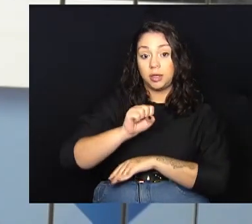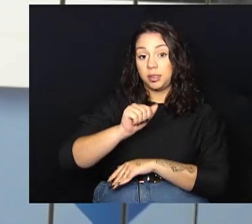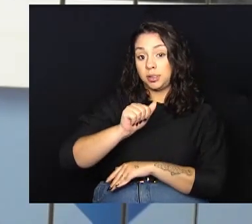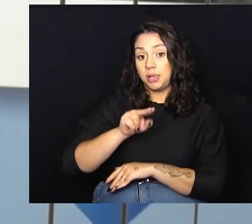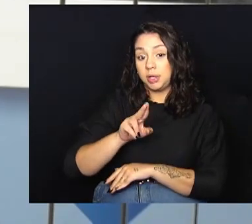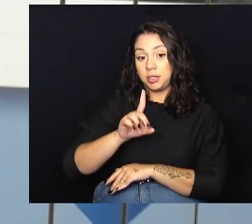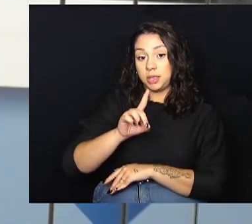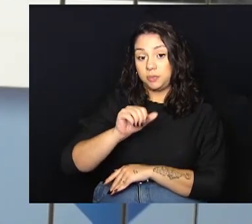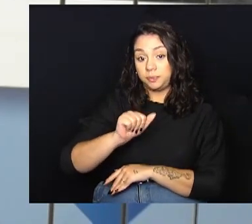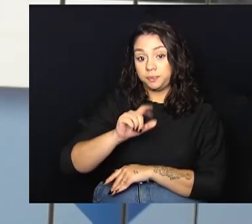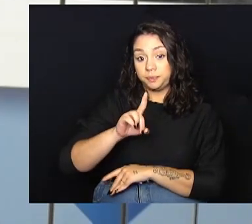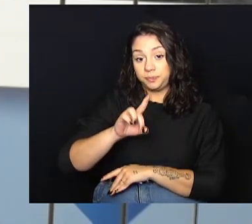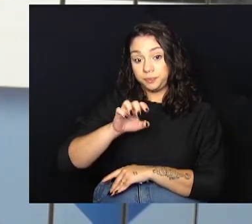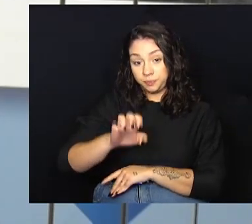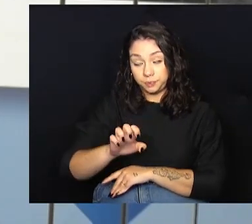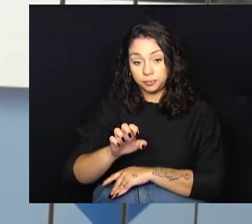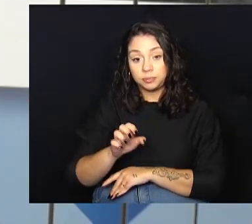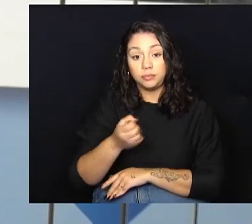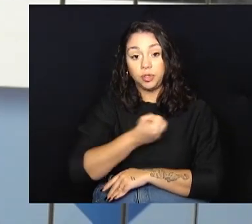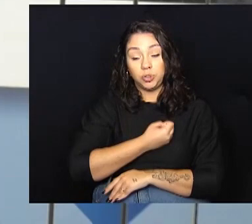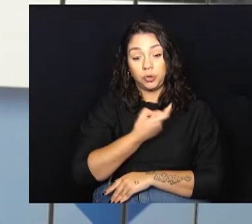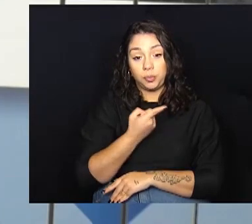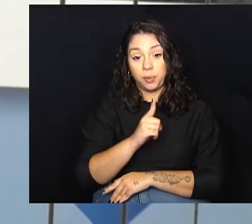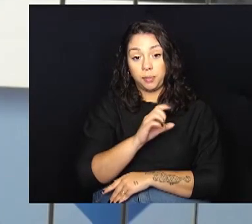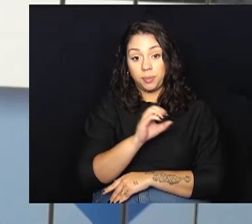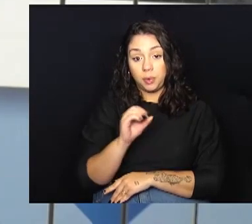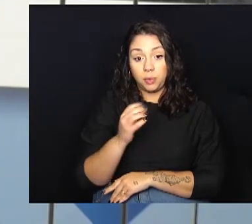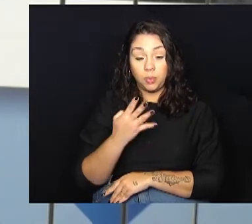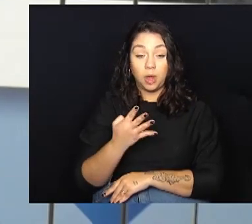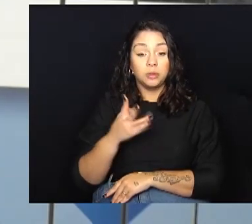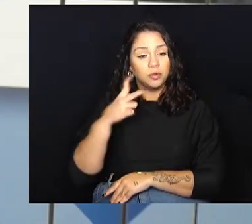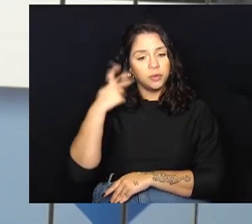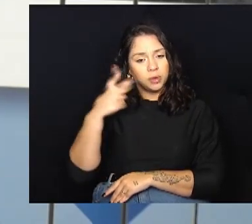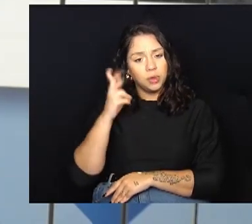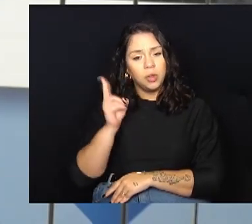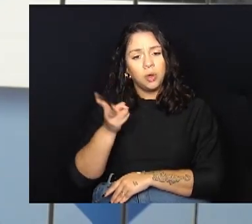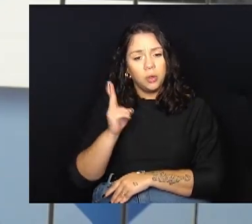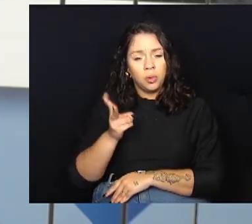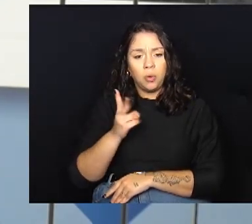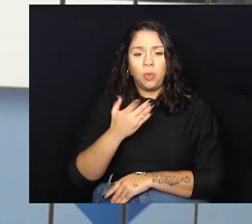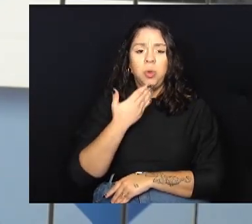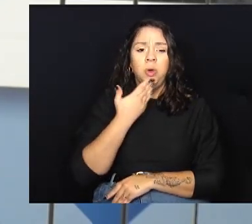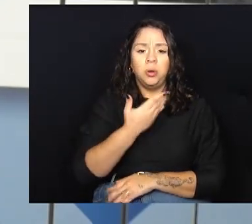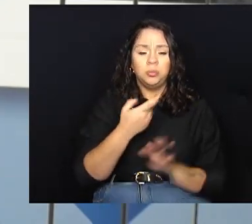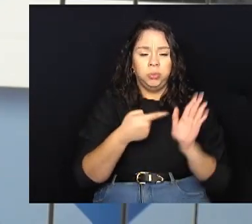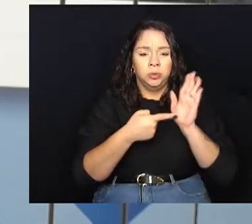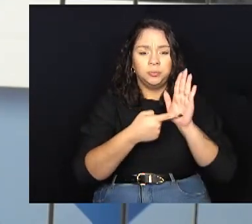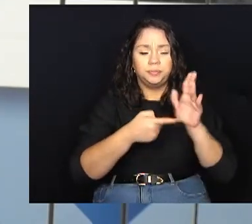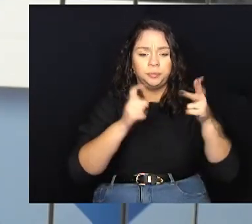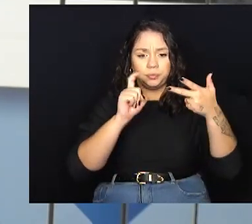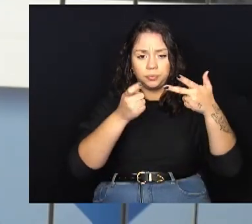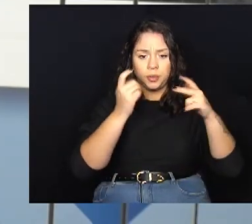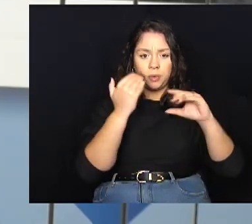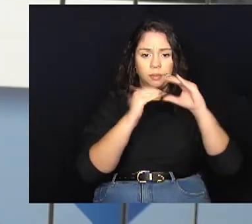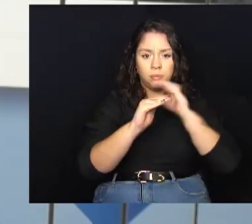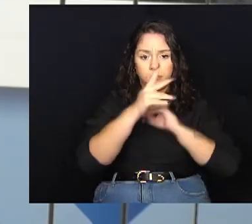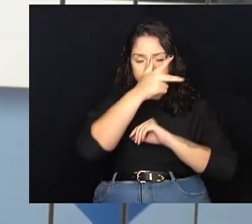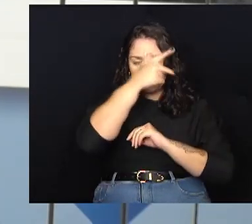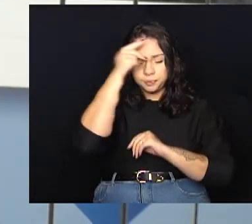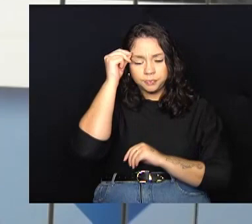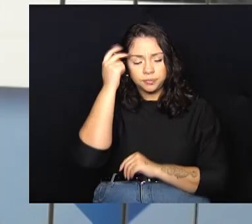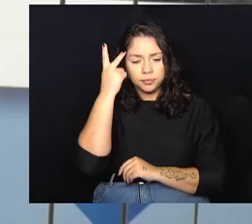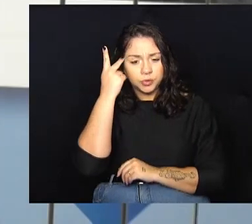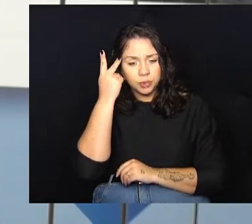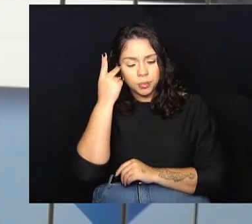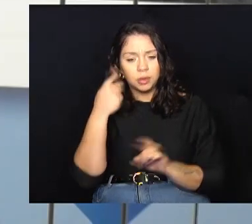1004 Neste período os vereadores continuam a protocolar indicações que são encaminhadas à prefeitura normalmente